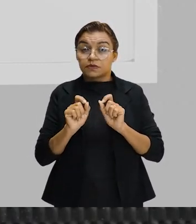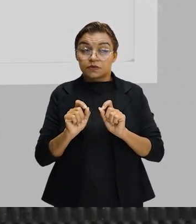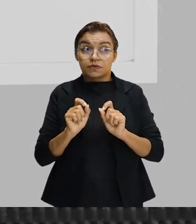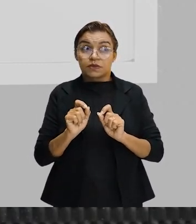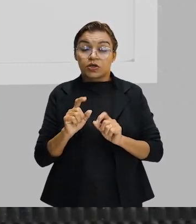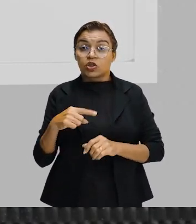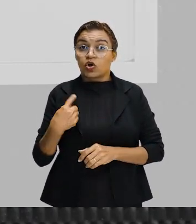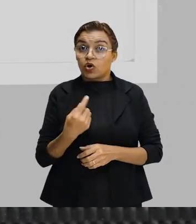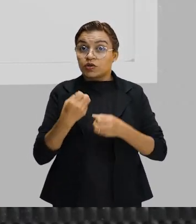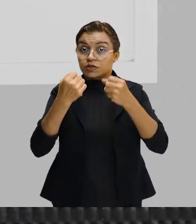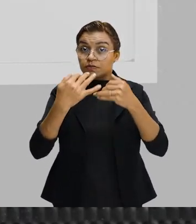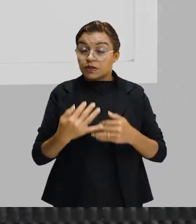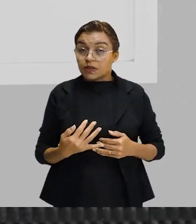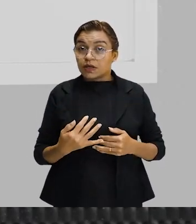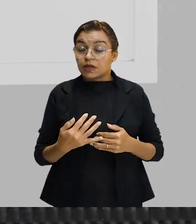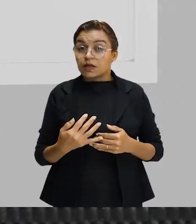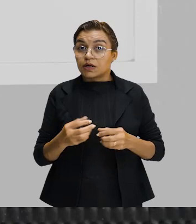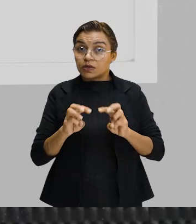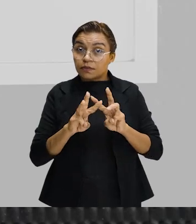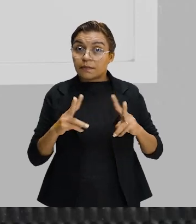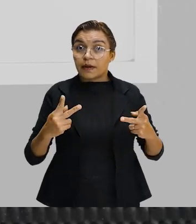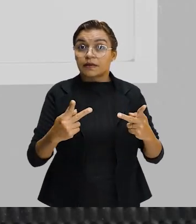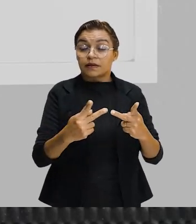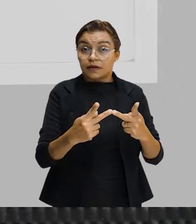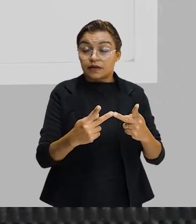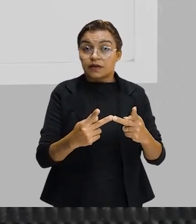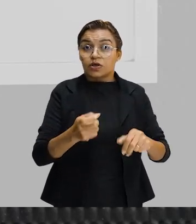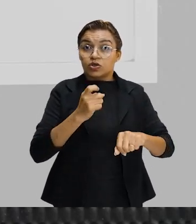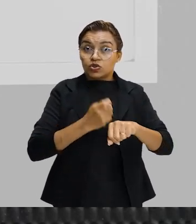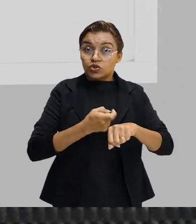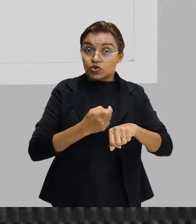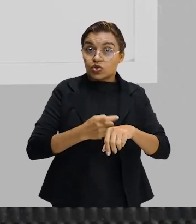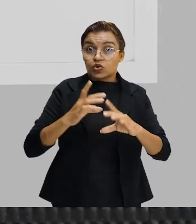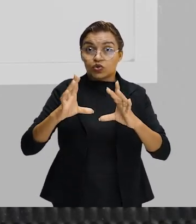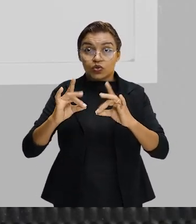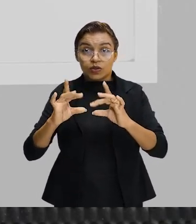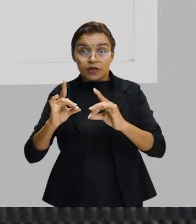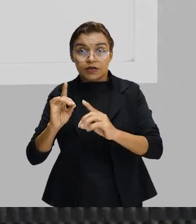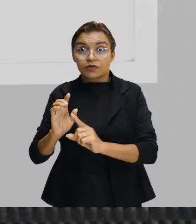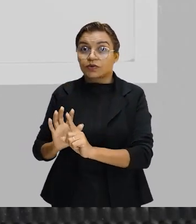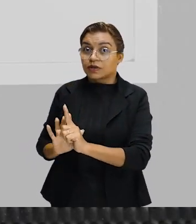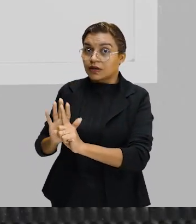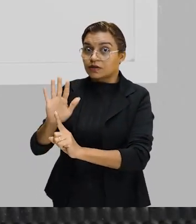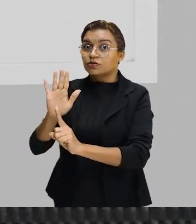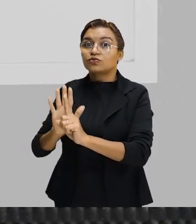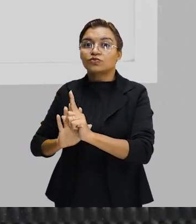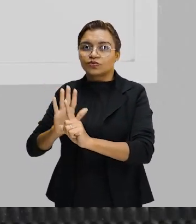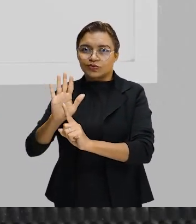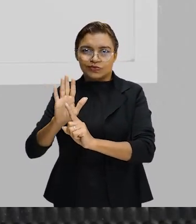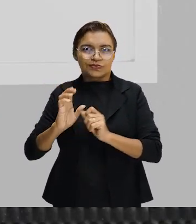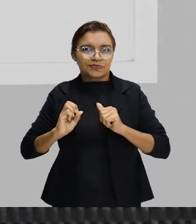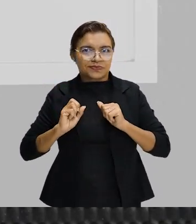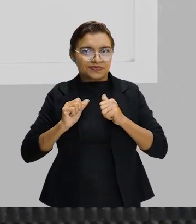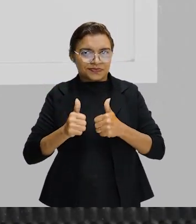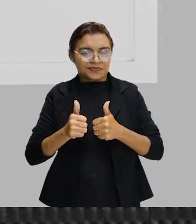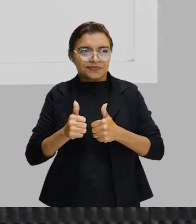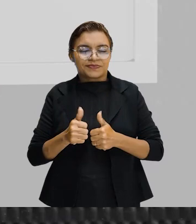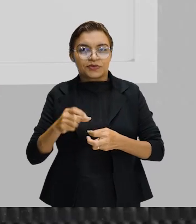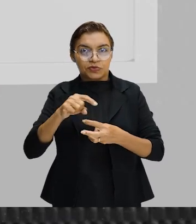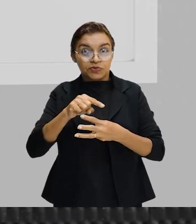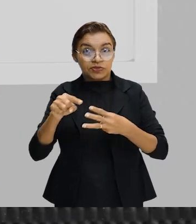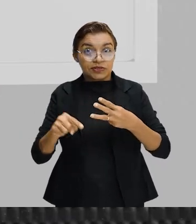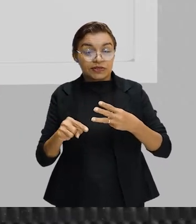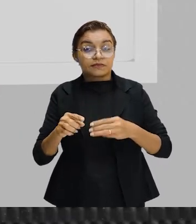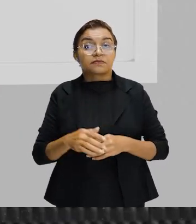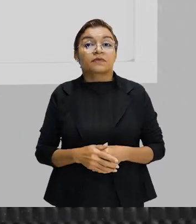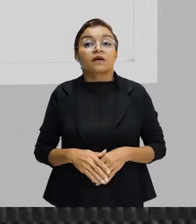estamos falando dos estados da matéria, né? Sólido, líquido e gasoso, certo? Sólido, líquido e gasoso. Só que